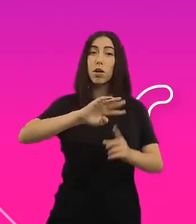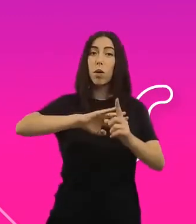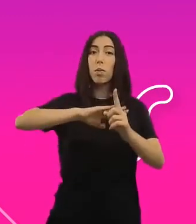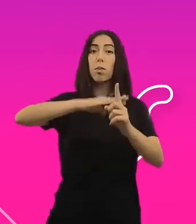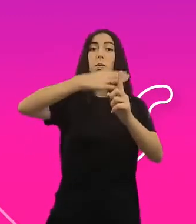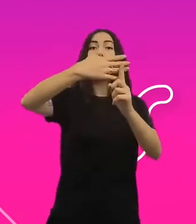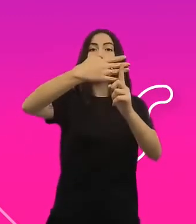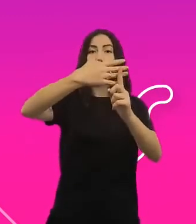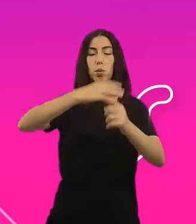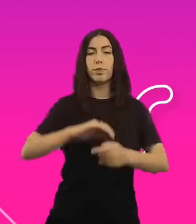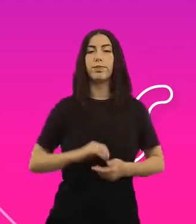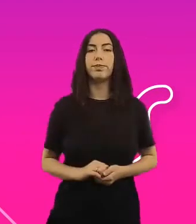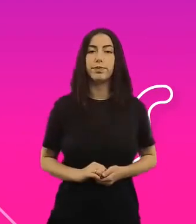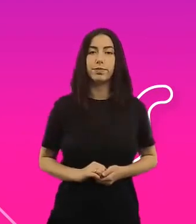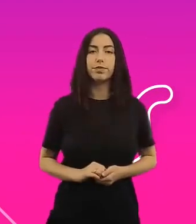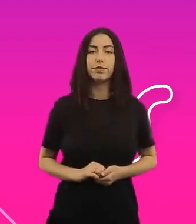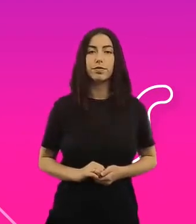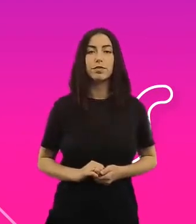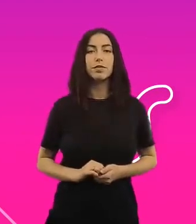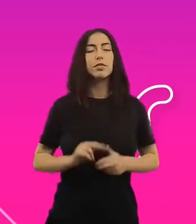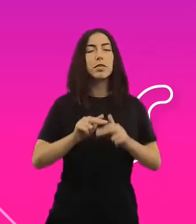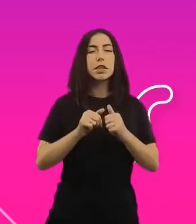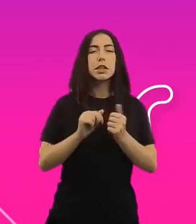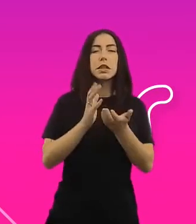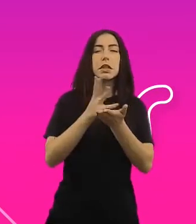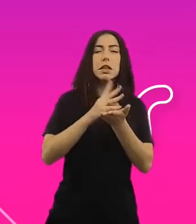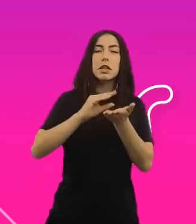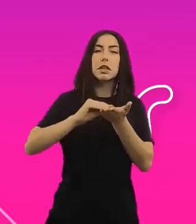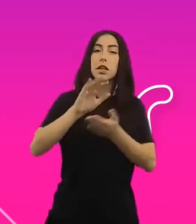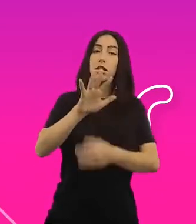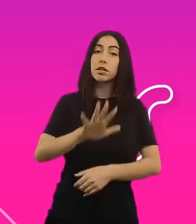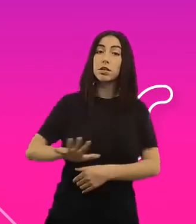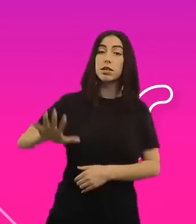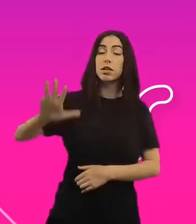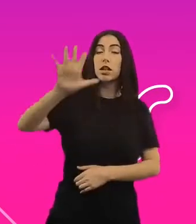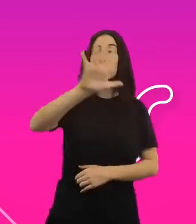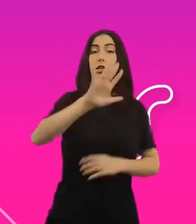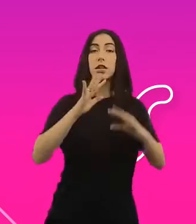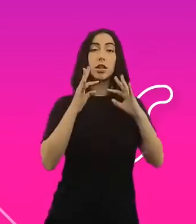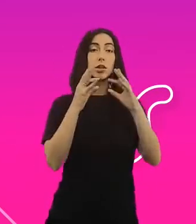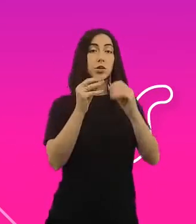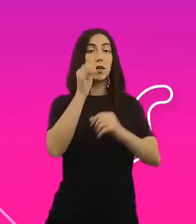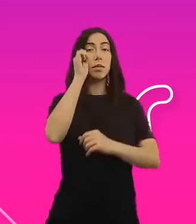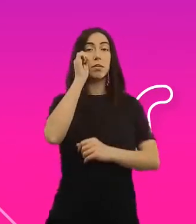dados gerais todos, né, onde a mulher realmente representa